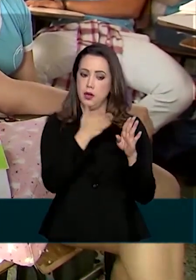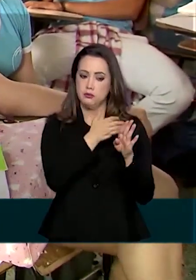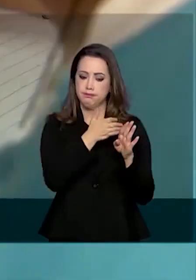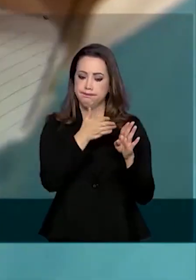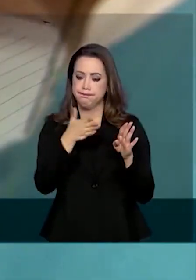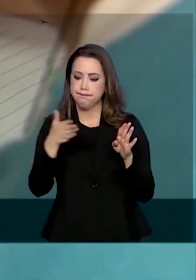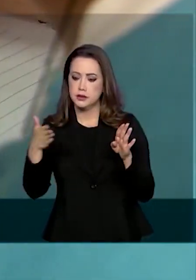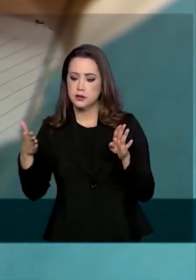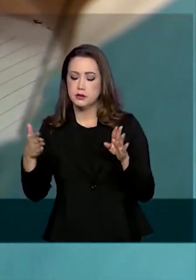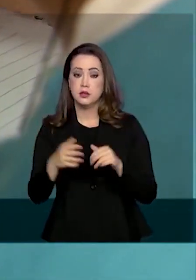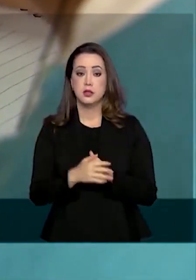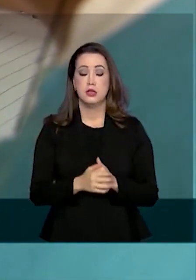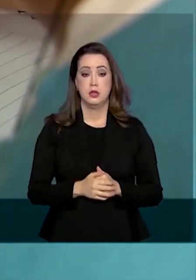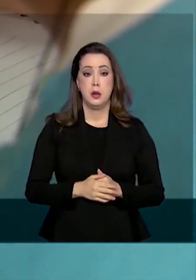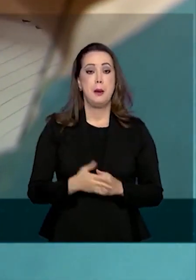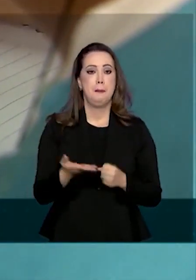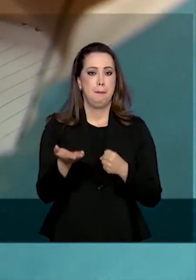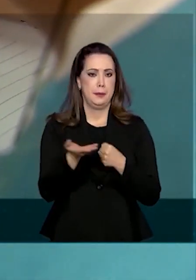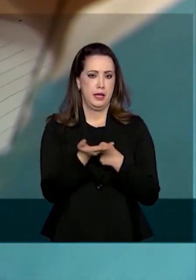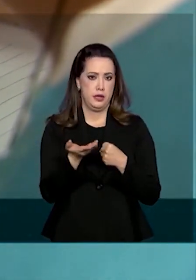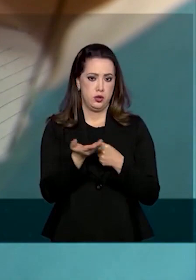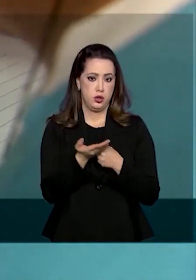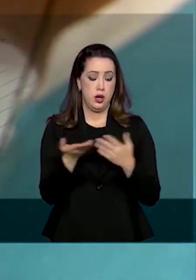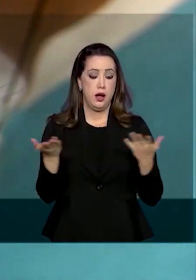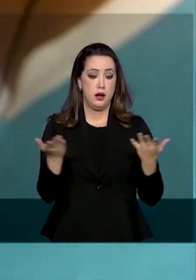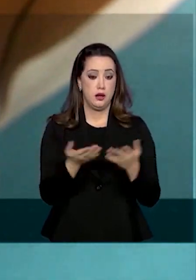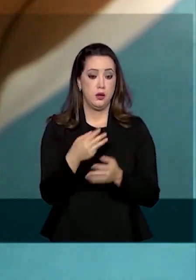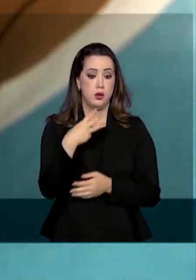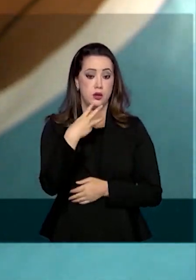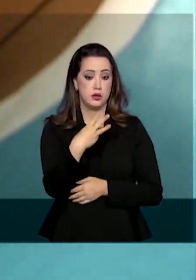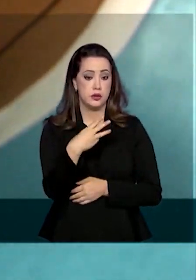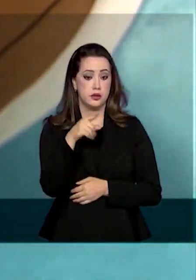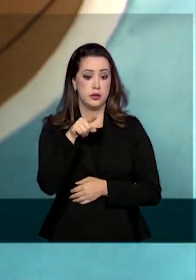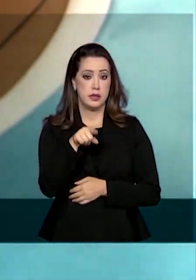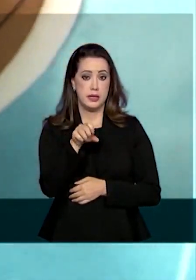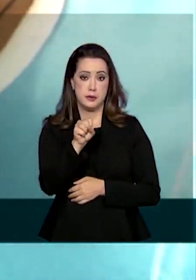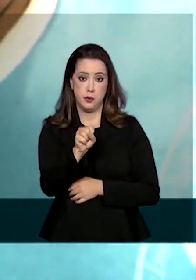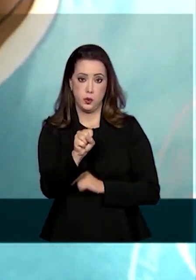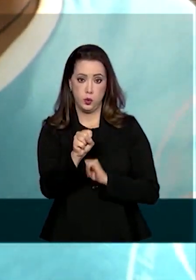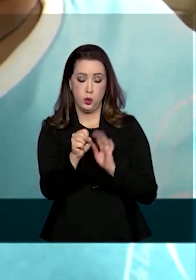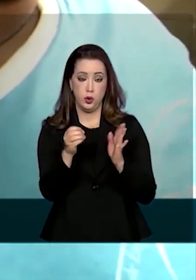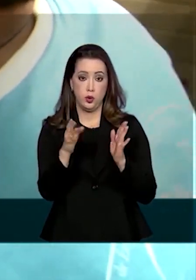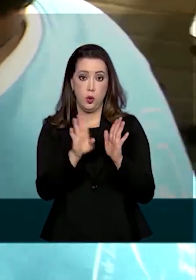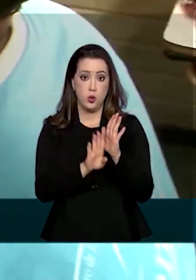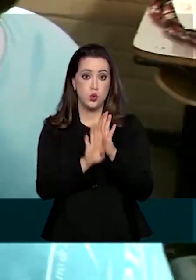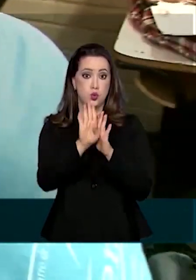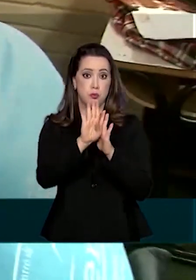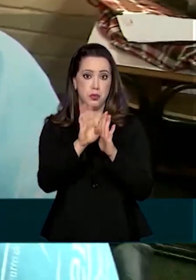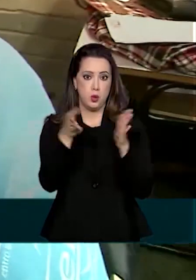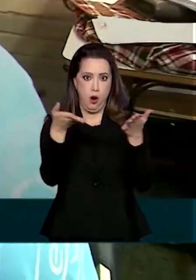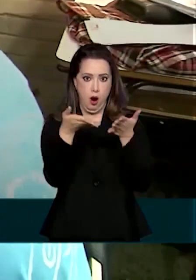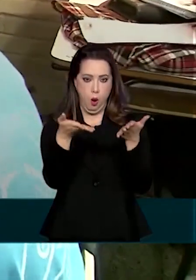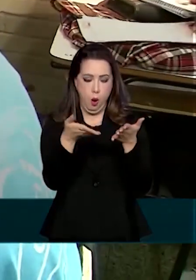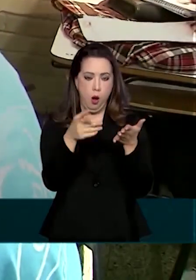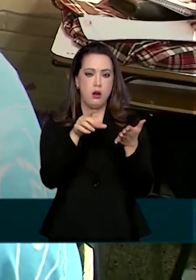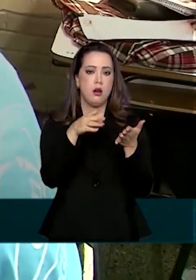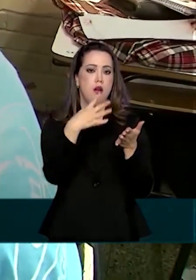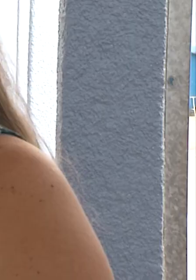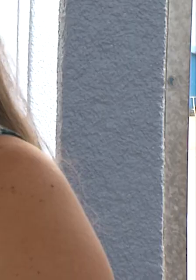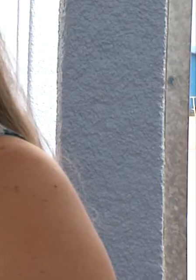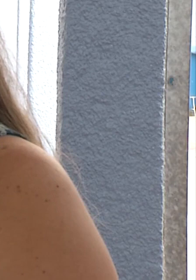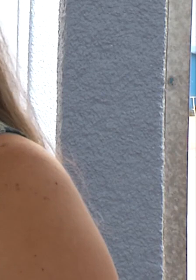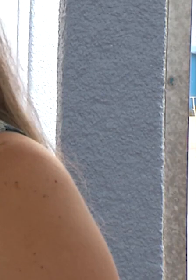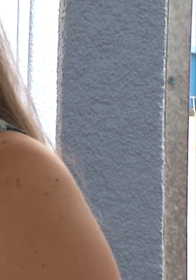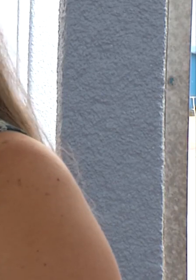educacional, mas também nos alunos, que levam conteúdos significativos para toda a vida. Esse é o foco do nosso